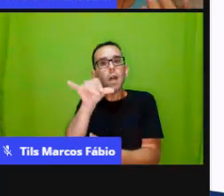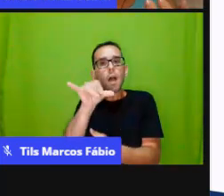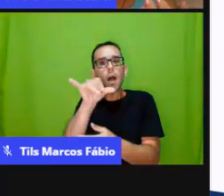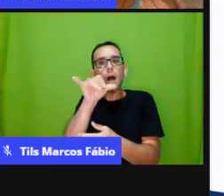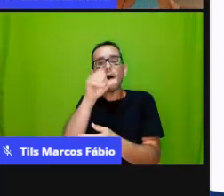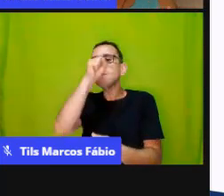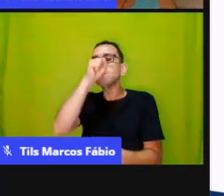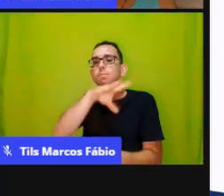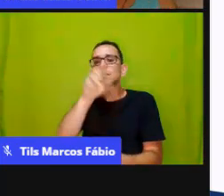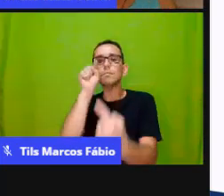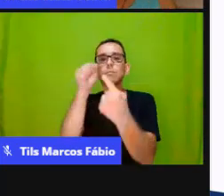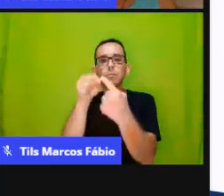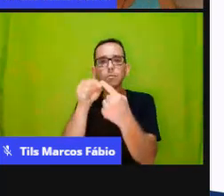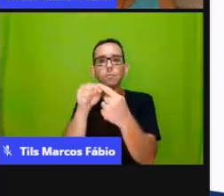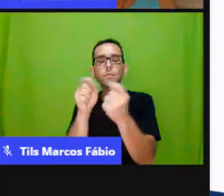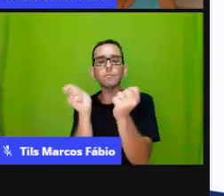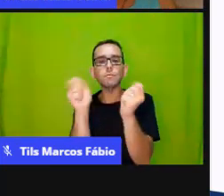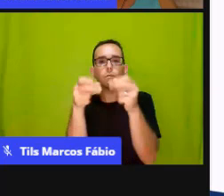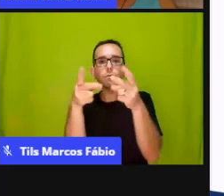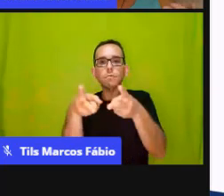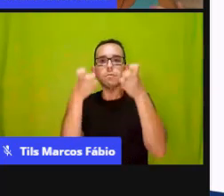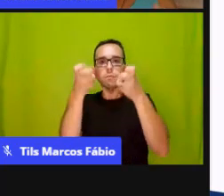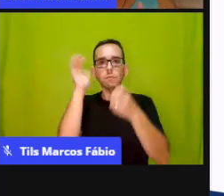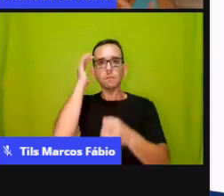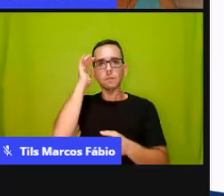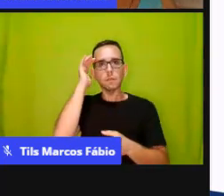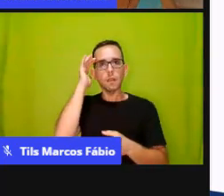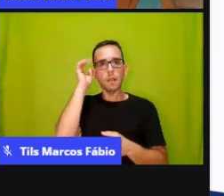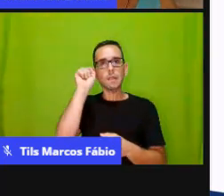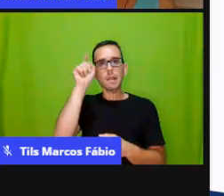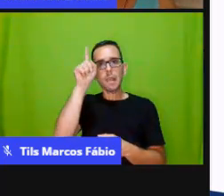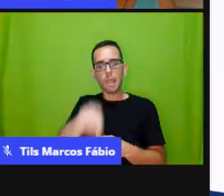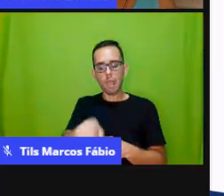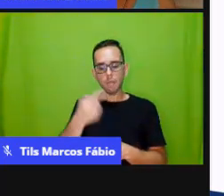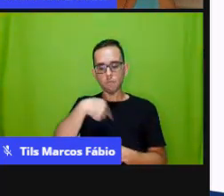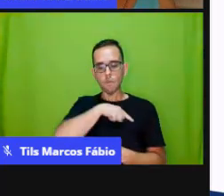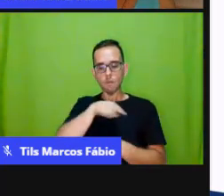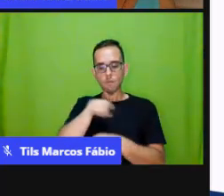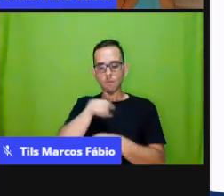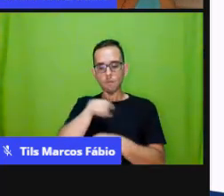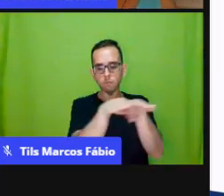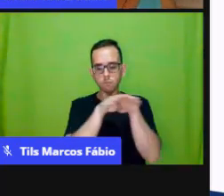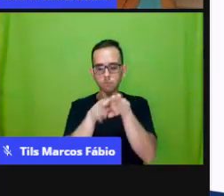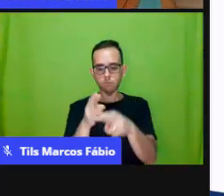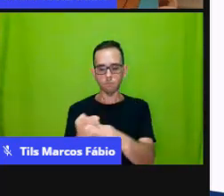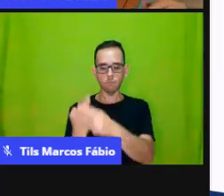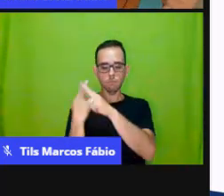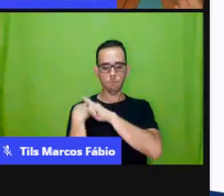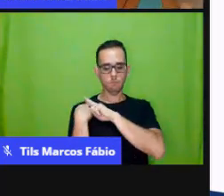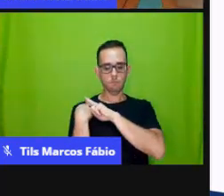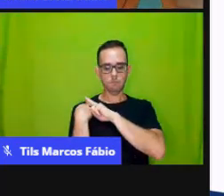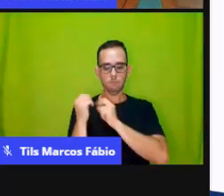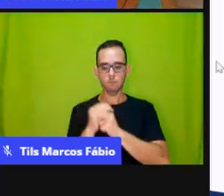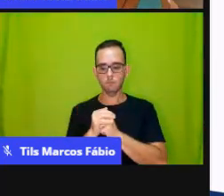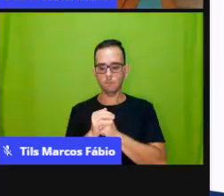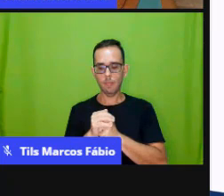gente pudesse entender que o nosso papel é equilibrar isso, né? Essa